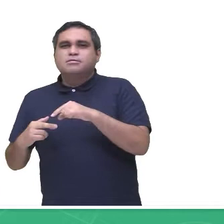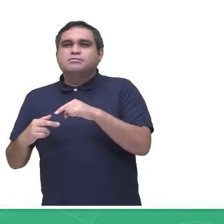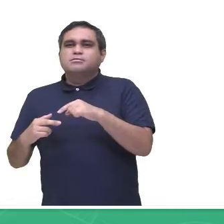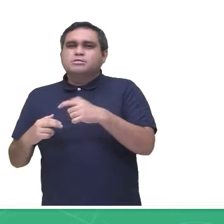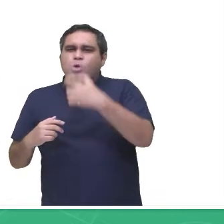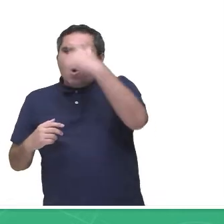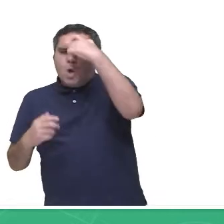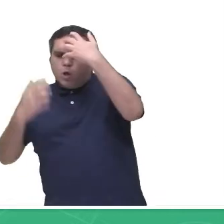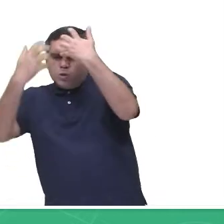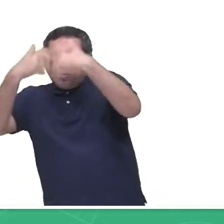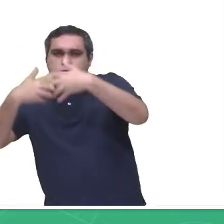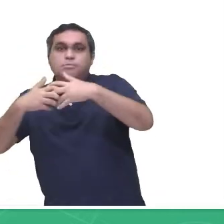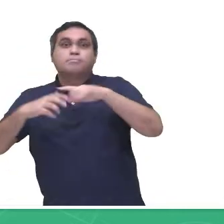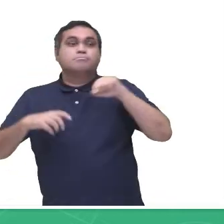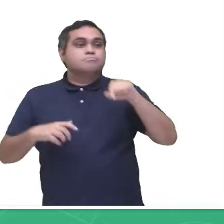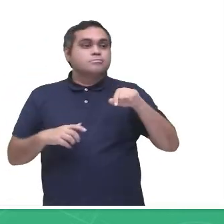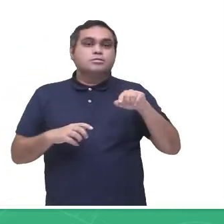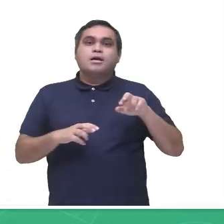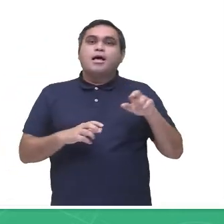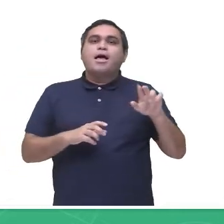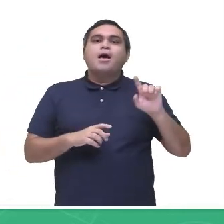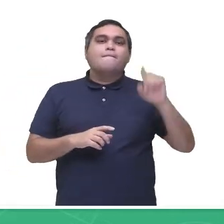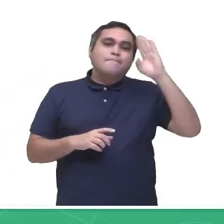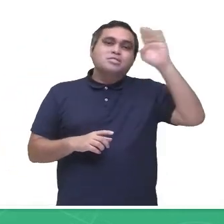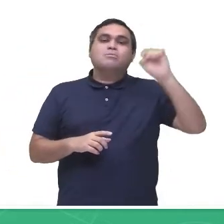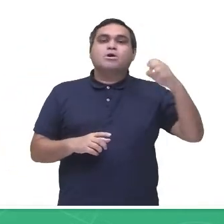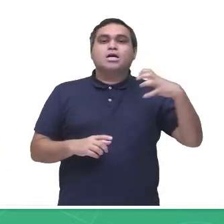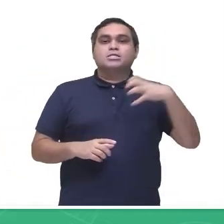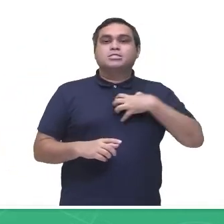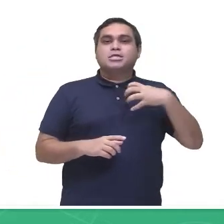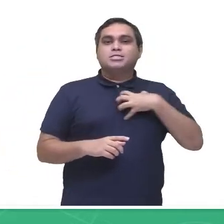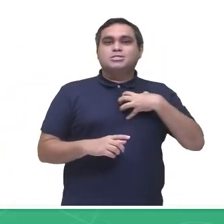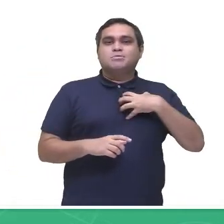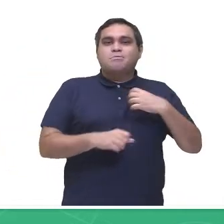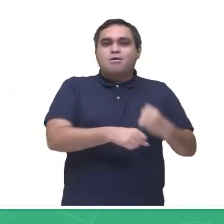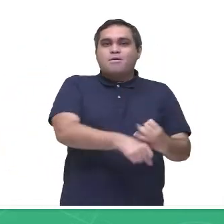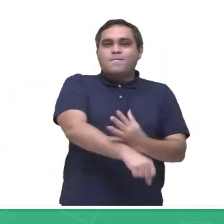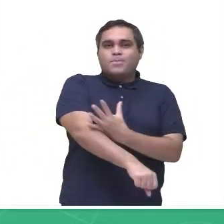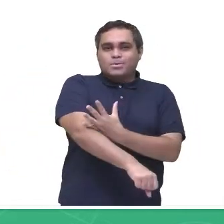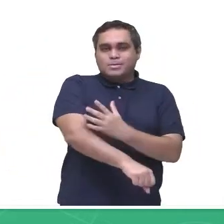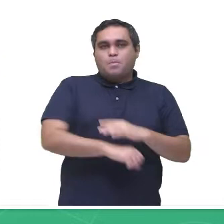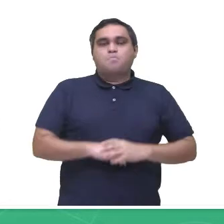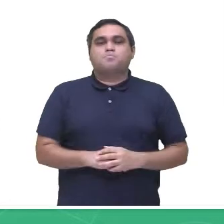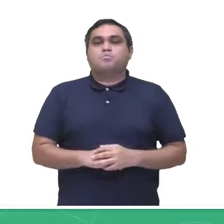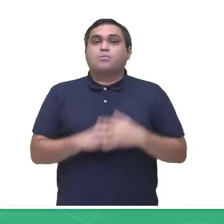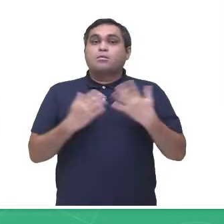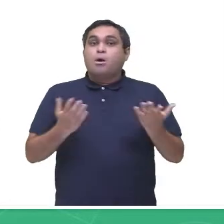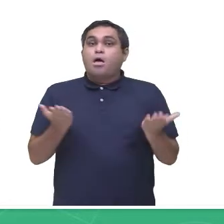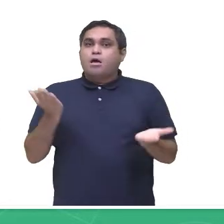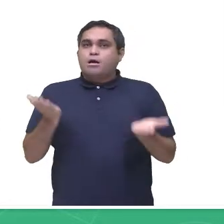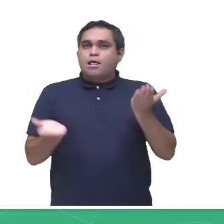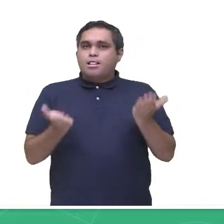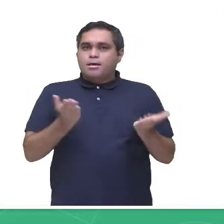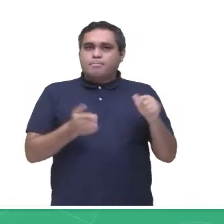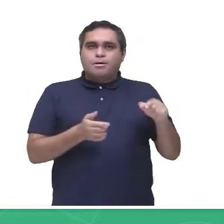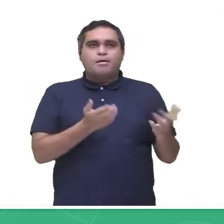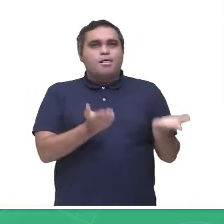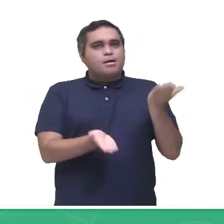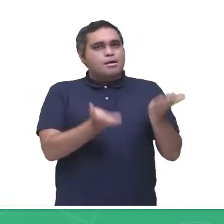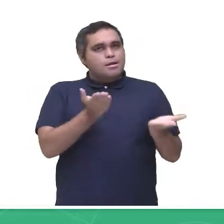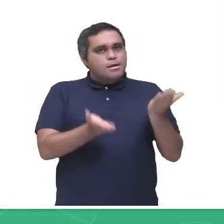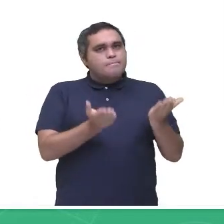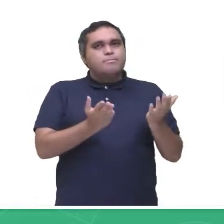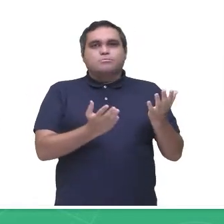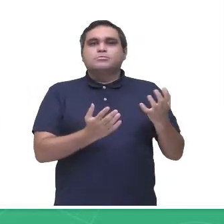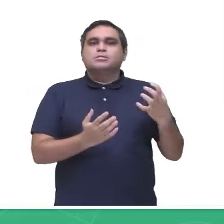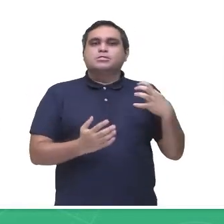arte renascentista. Olha o que fala aí nesse conceito. As obras barrocas romperam o equilíbrio entre o sentimento e a razão,